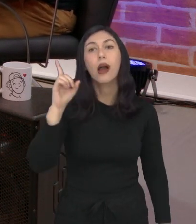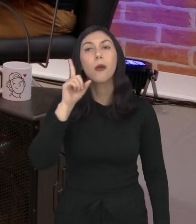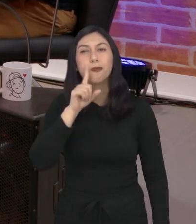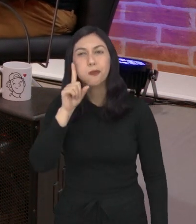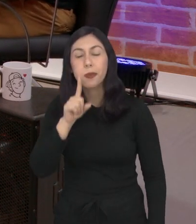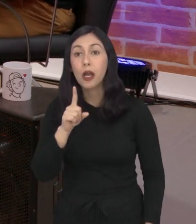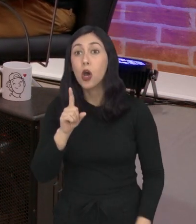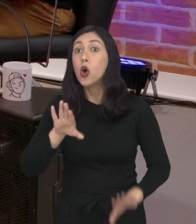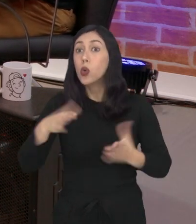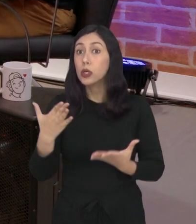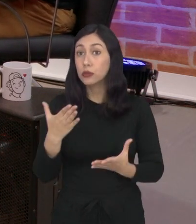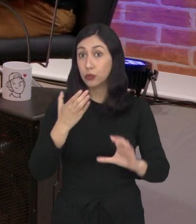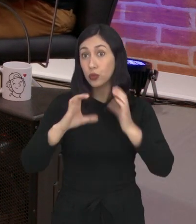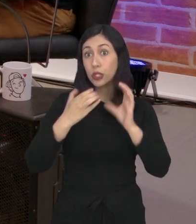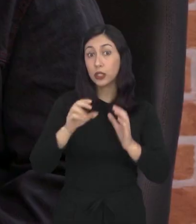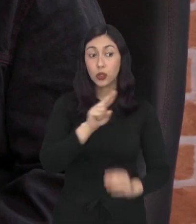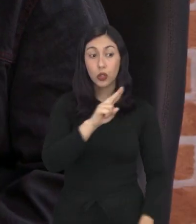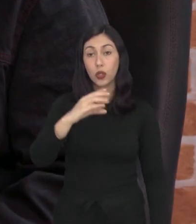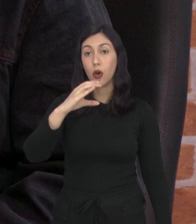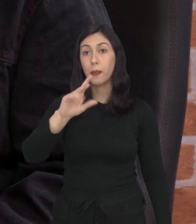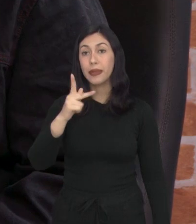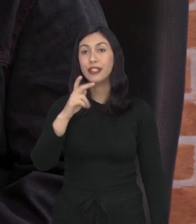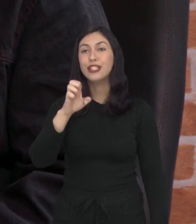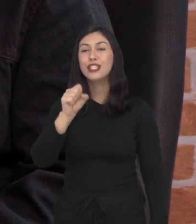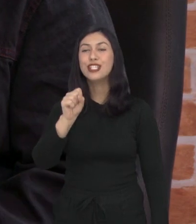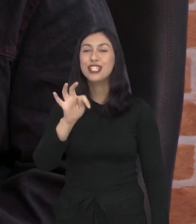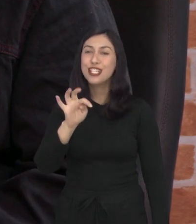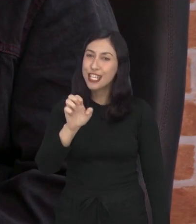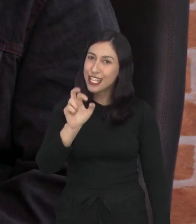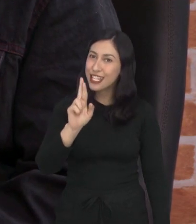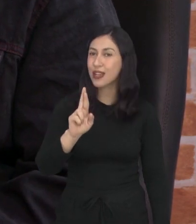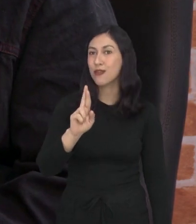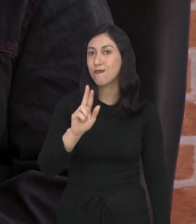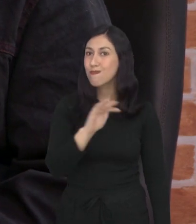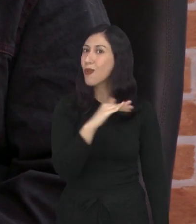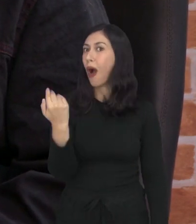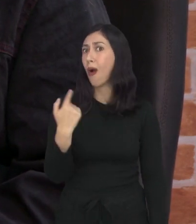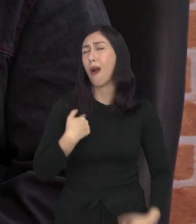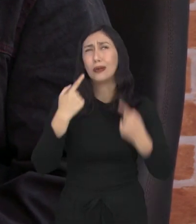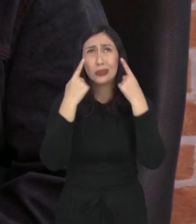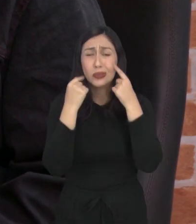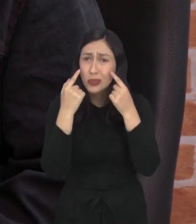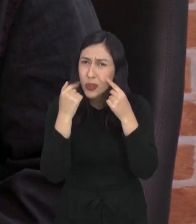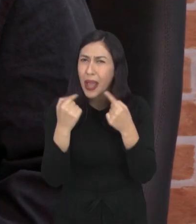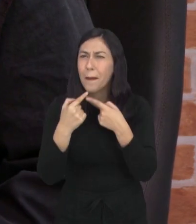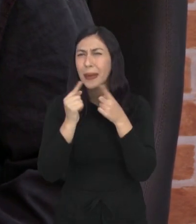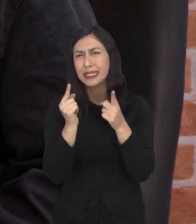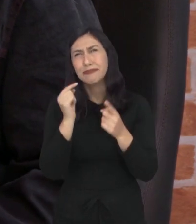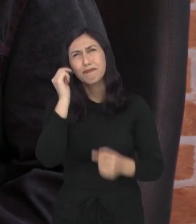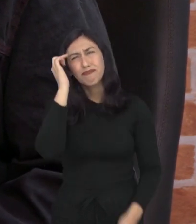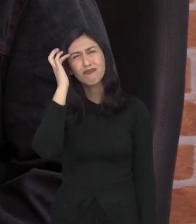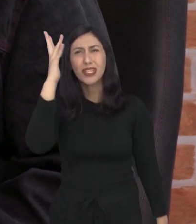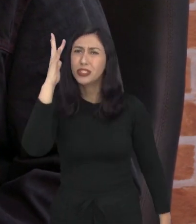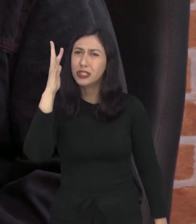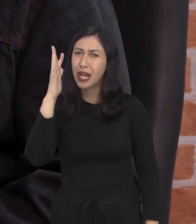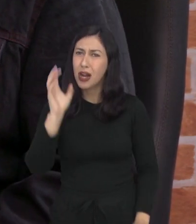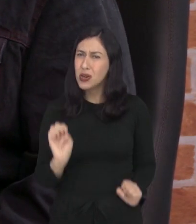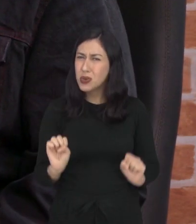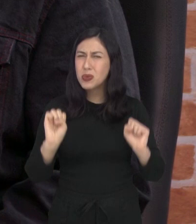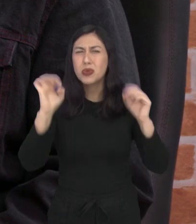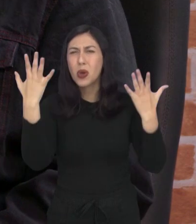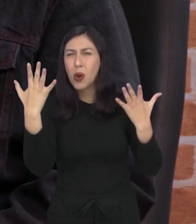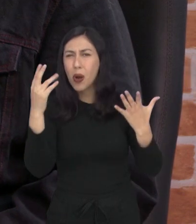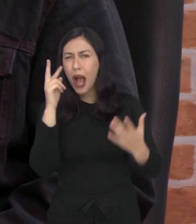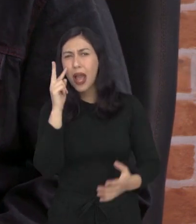Eu chorei quando o Chester morreu porque eu realmente gosto muito, marcou minha vida. Eu não sei se seria legal ir num show do Linkin Park que o Chester que tá lá é